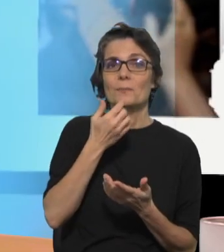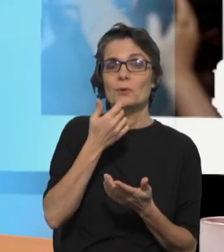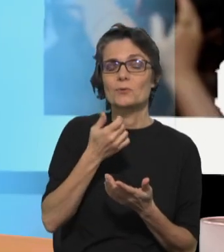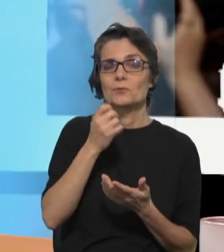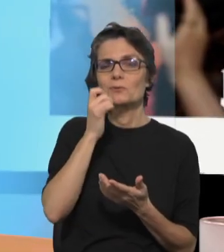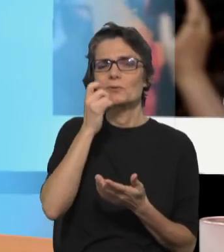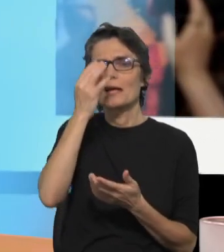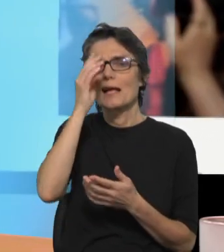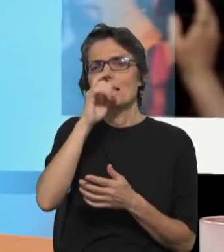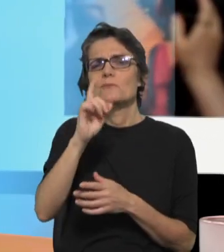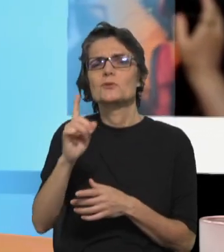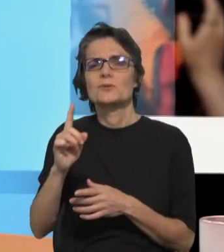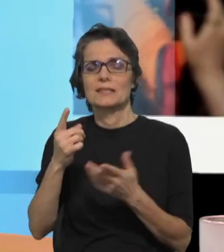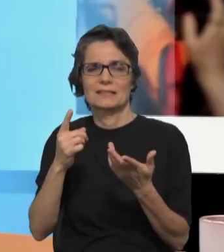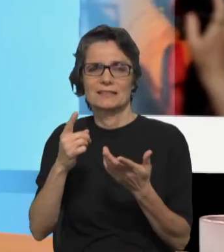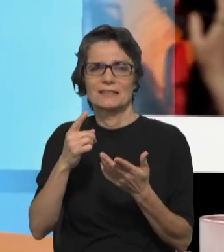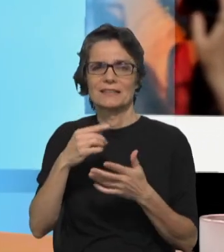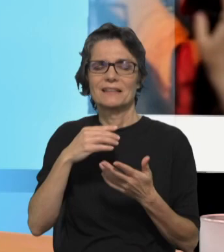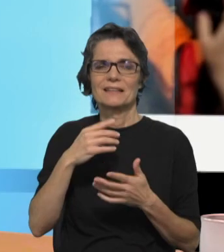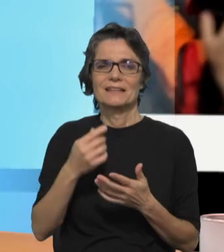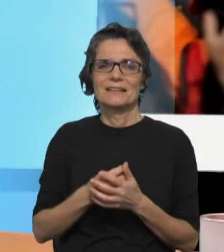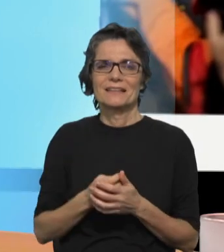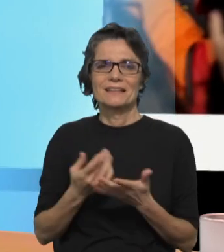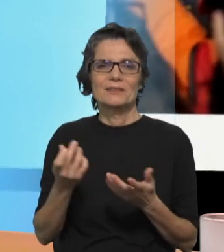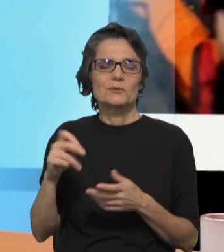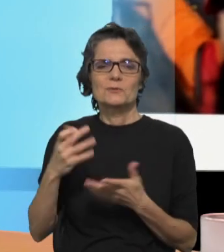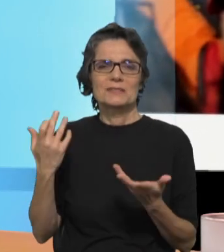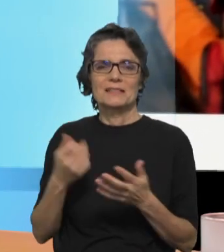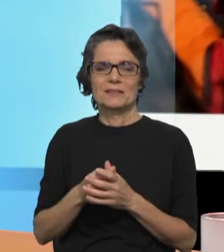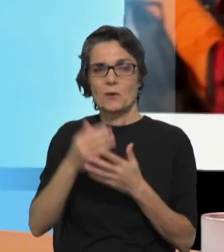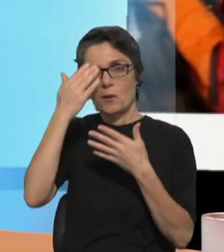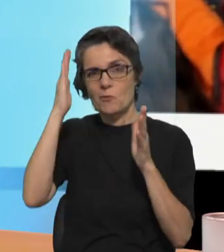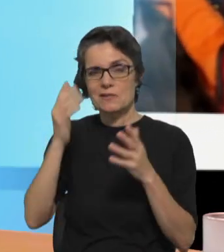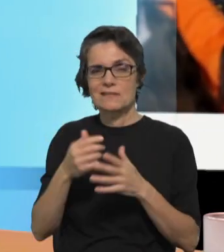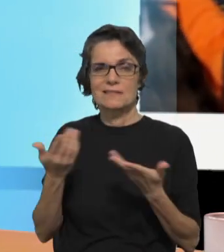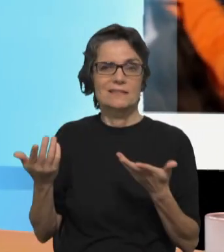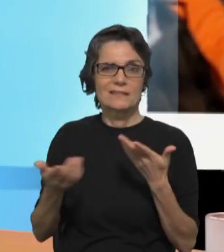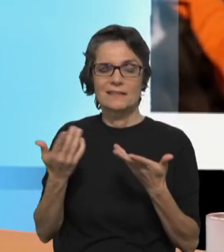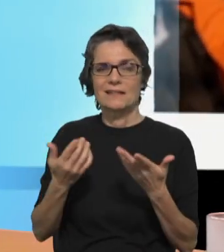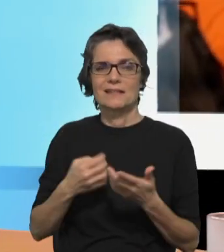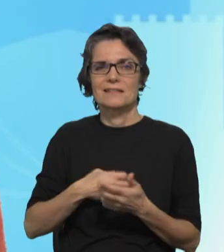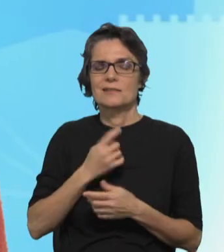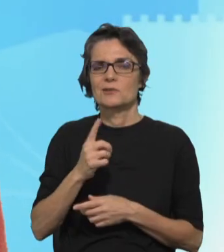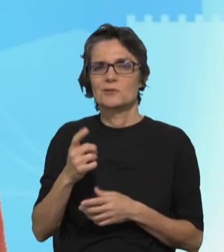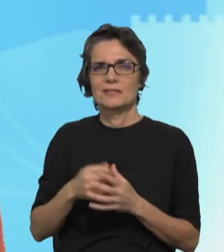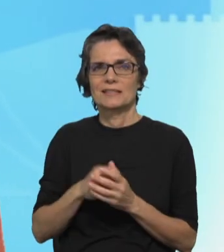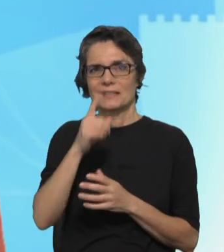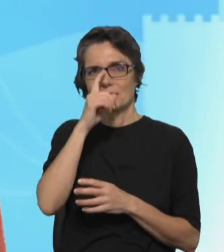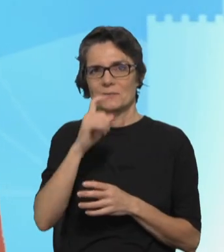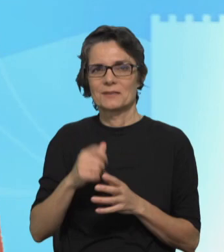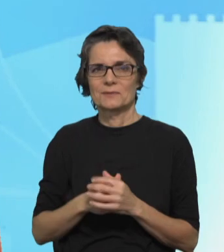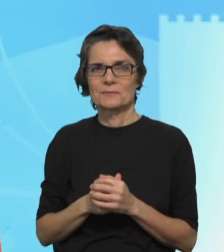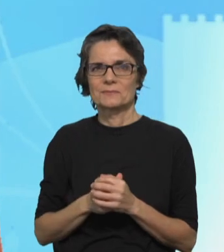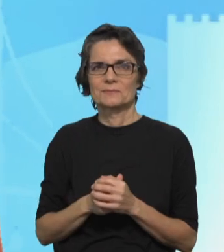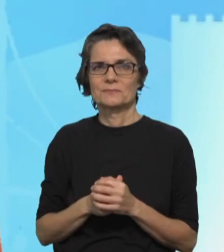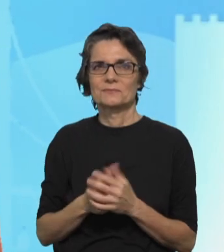e Portugal atingiu a democracia. Como é que viveu aquela ocasião? O que recorda disso?